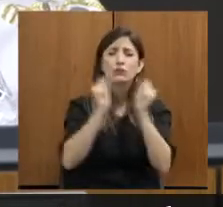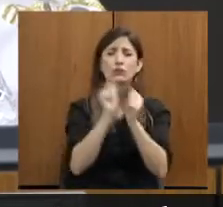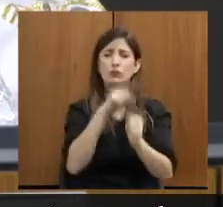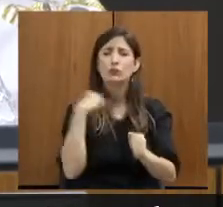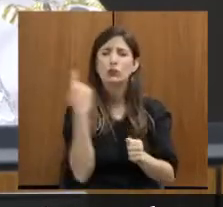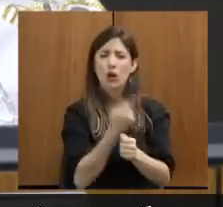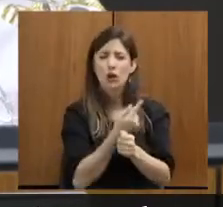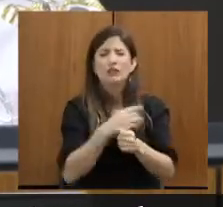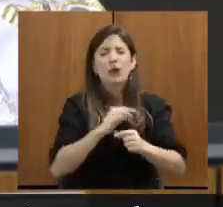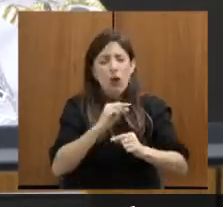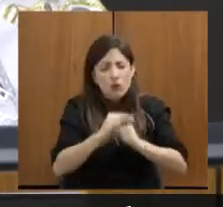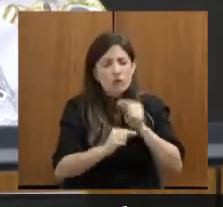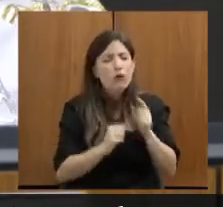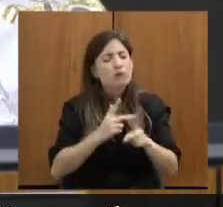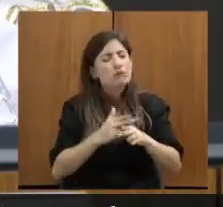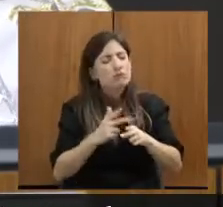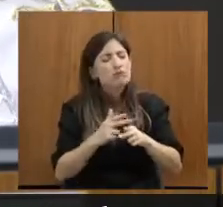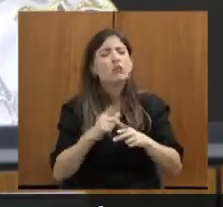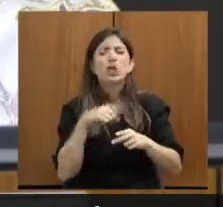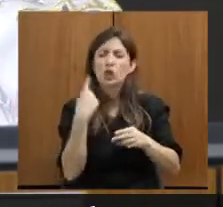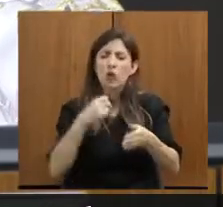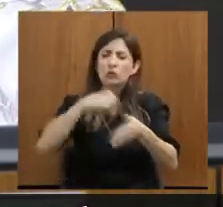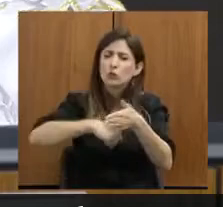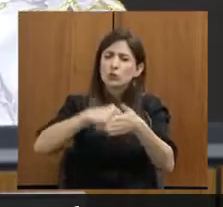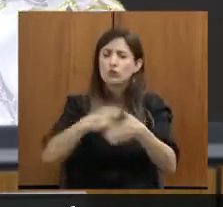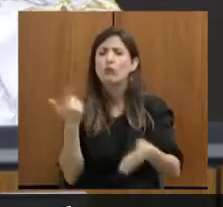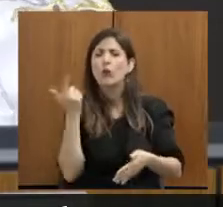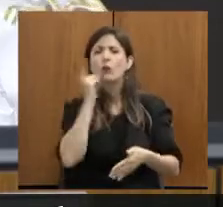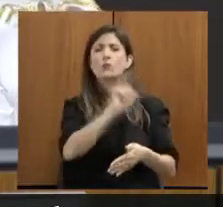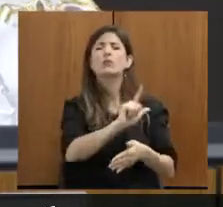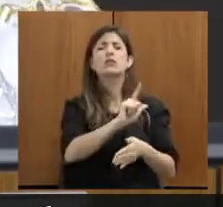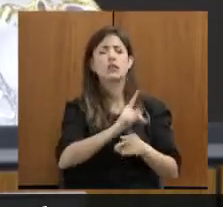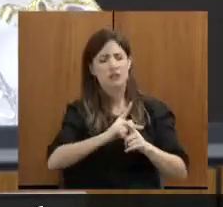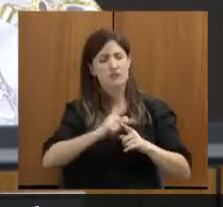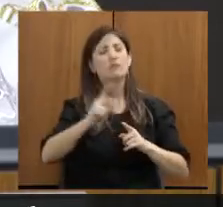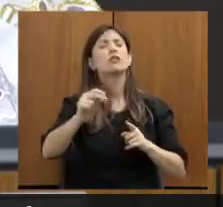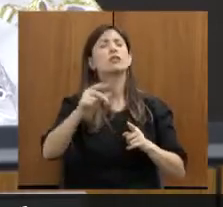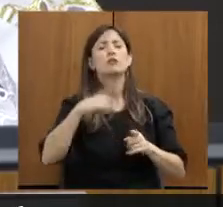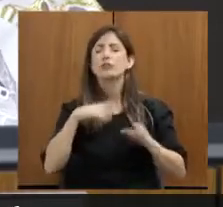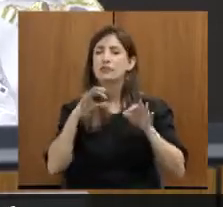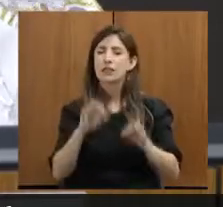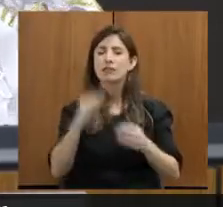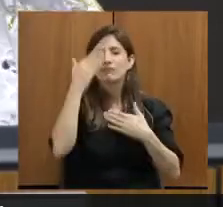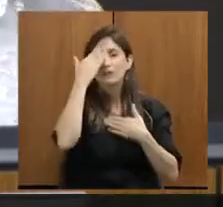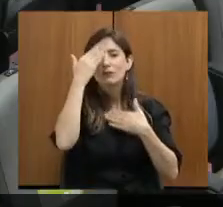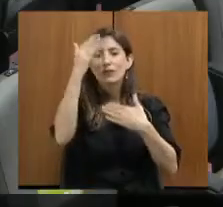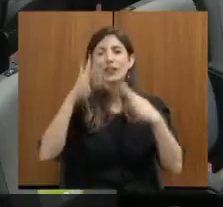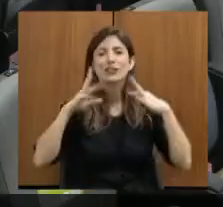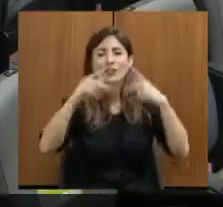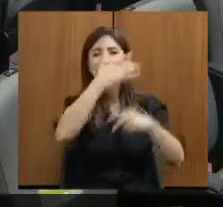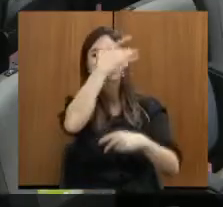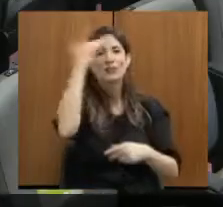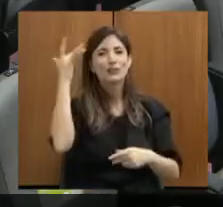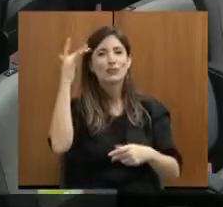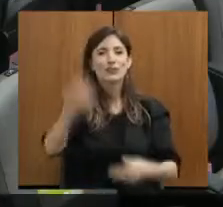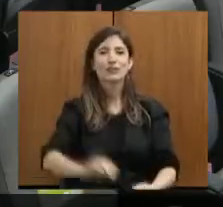caladinho nós vamos conseguir sim eu tenho certeza disso é muito obrigado a todos